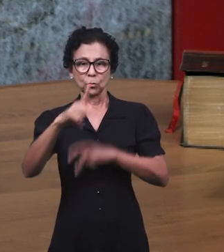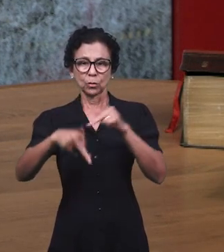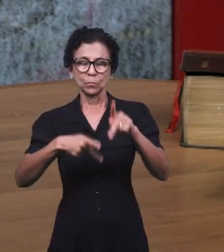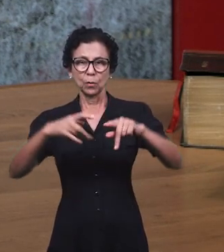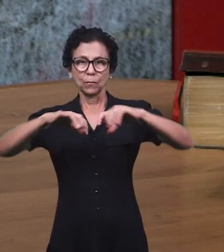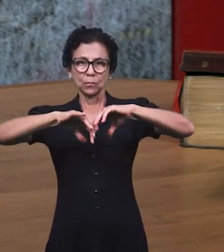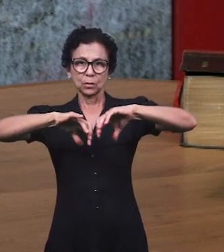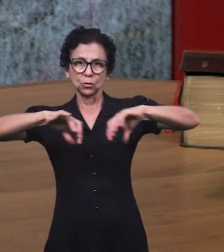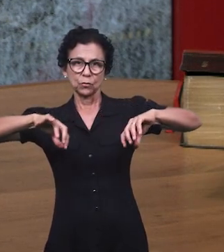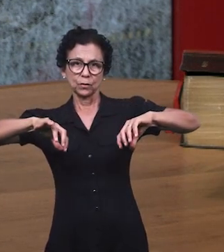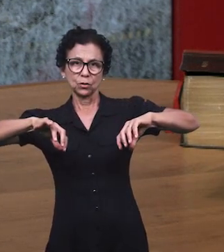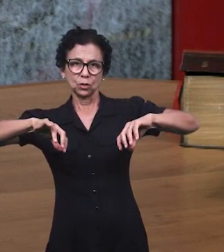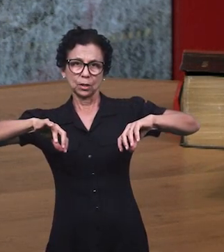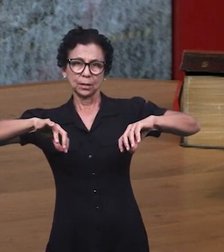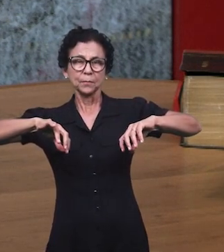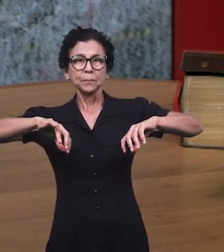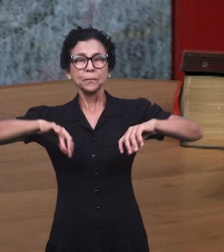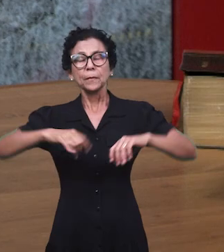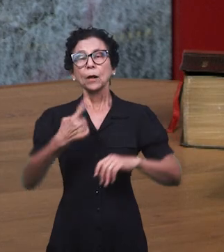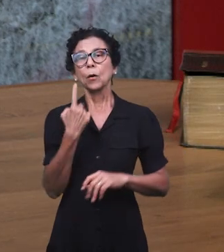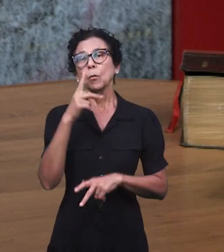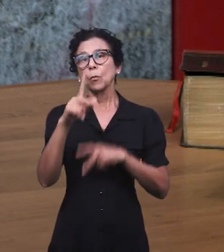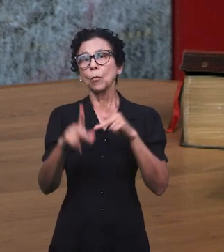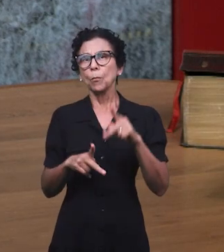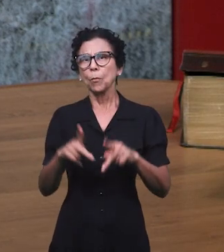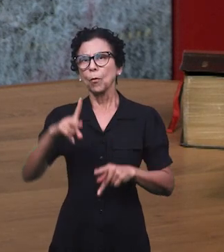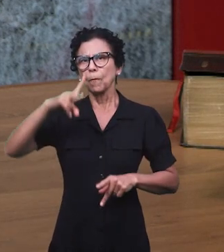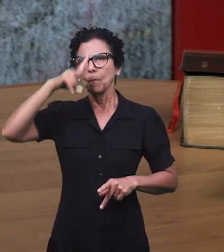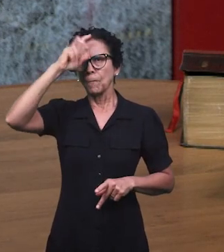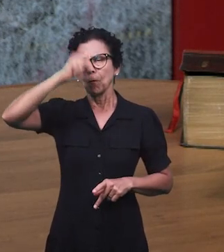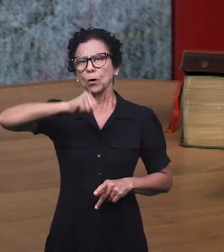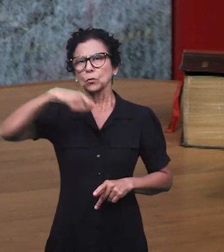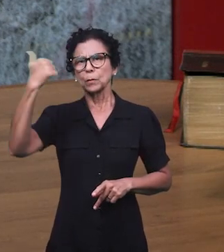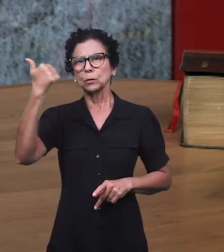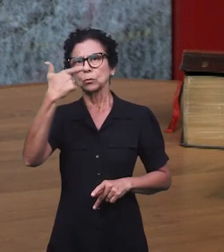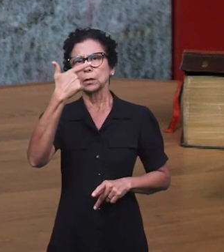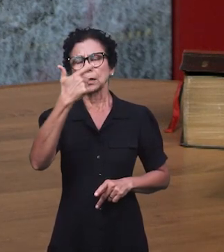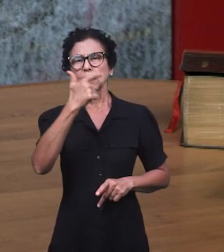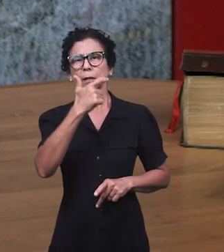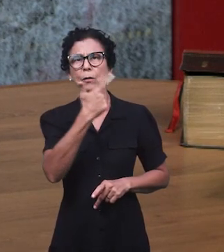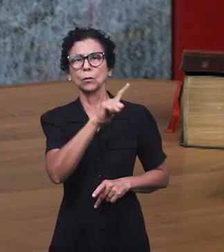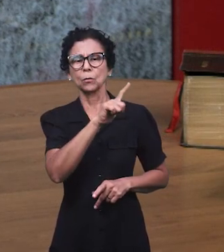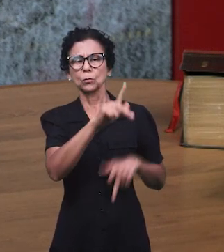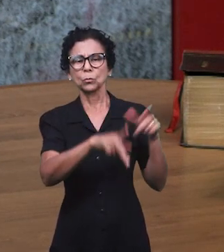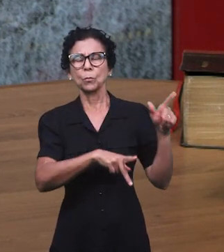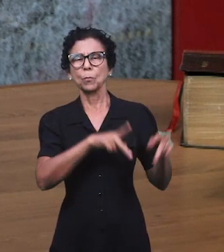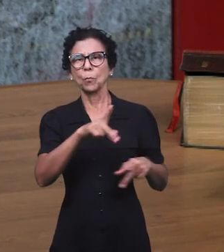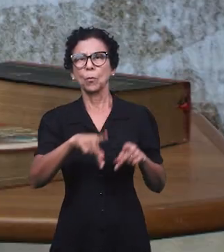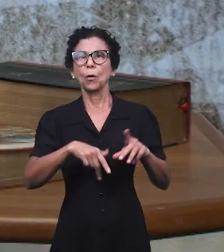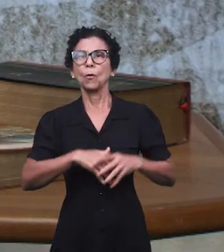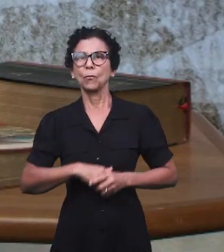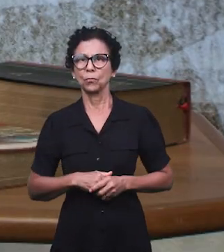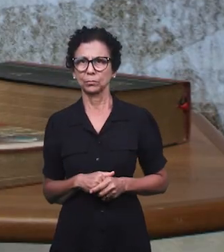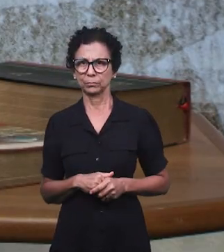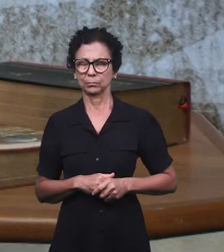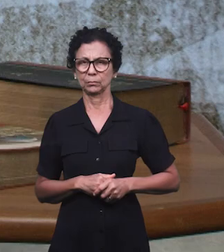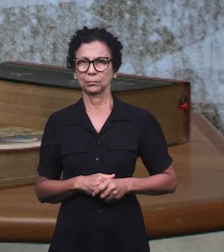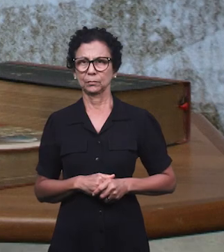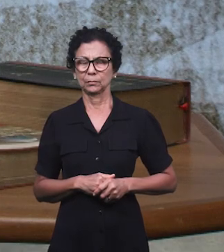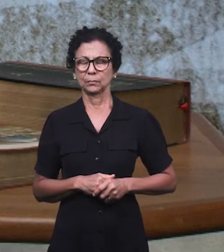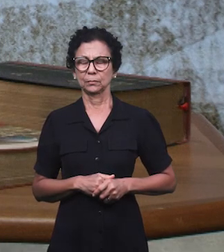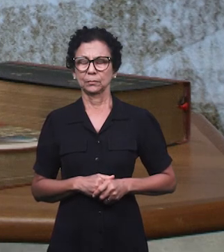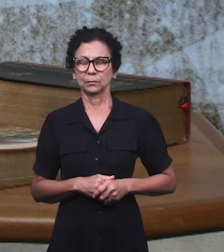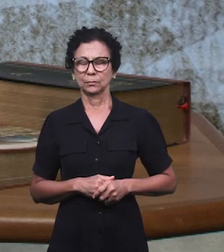das tuas entranhas, e um povo será mais forte do que o outro povo, e o maior servirá ao